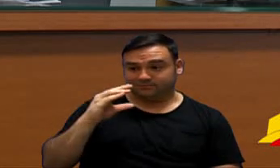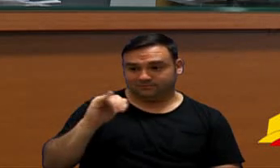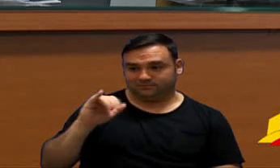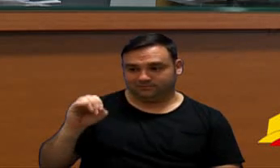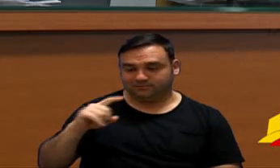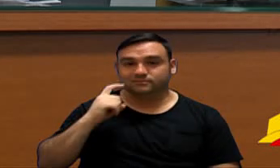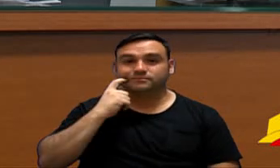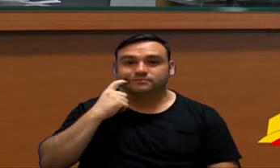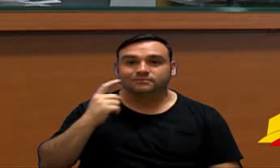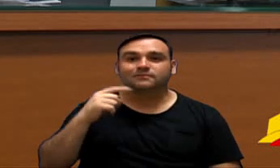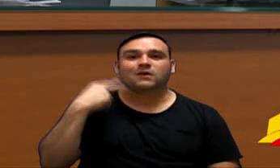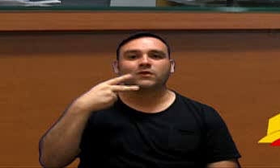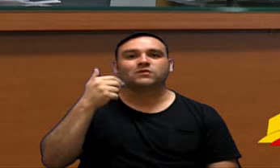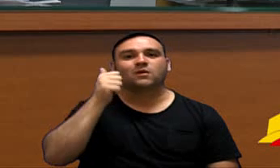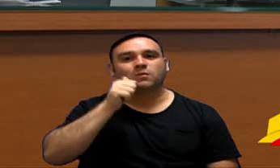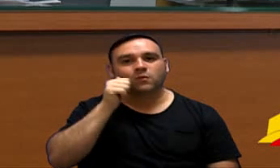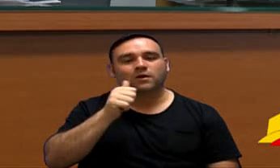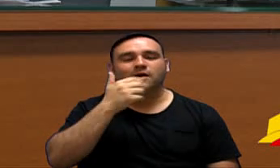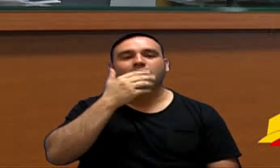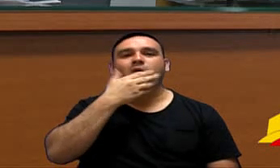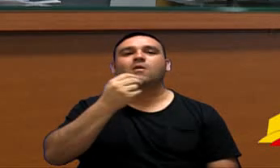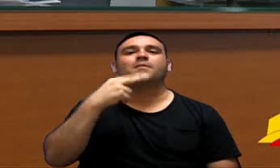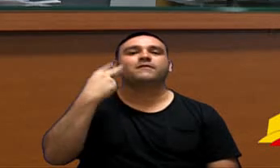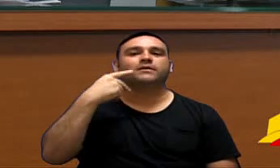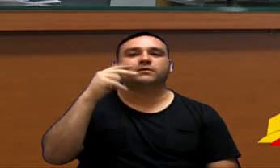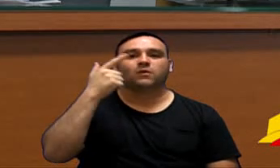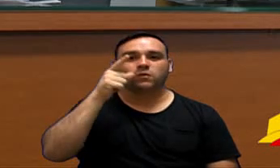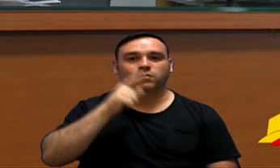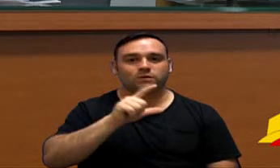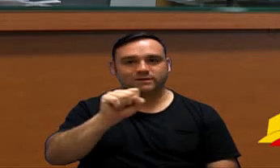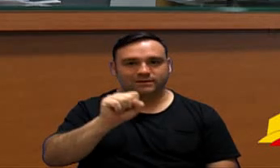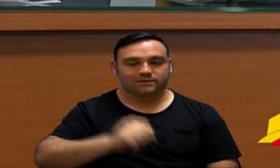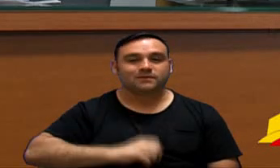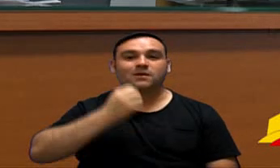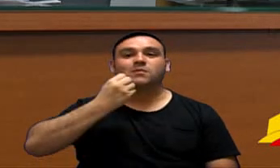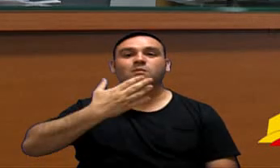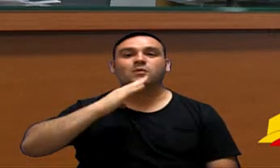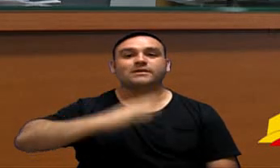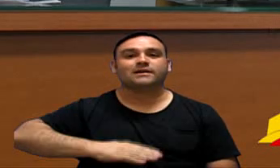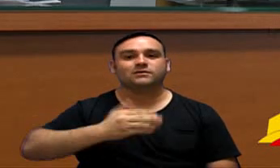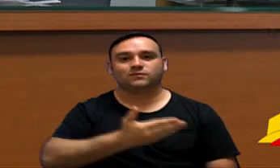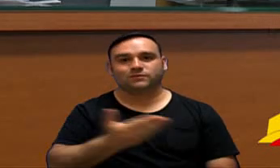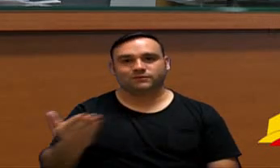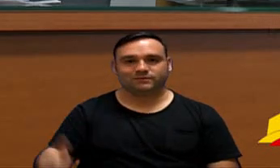Caio, vereadoras, vereador Luiz Santos. Boa tarde a todos.